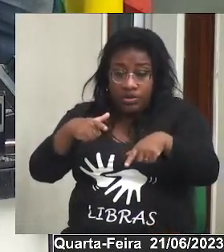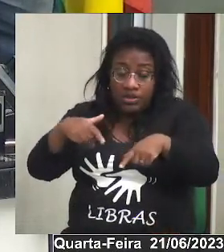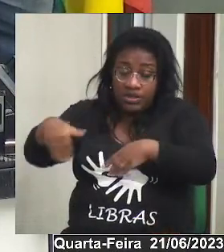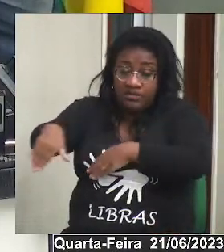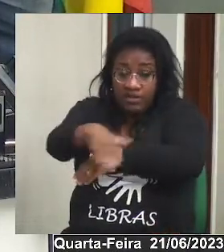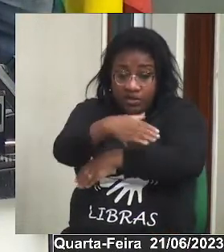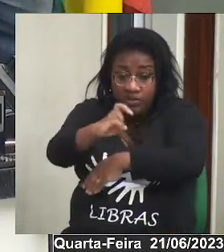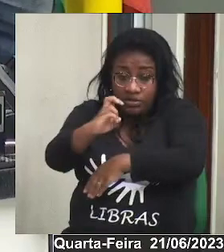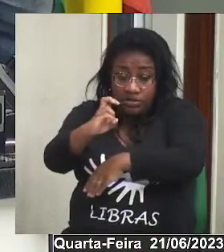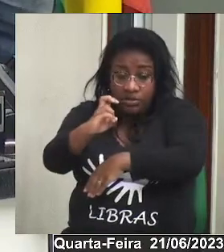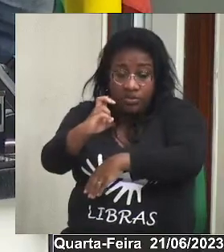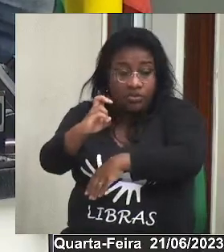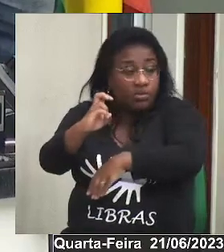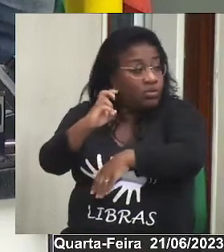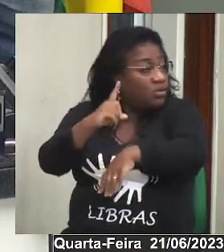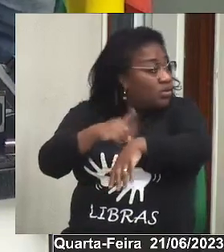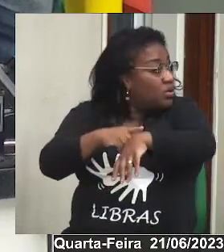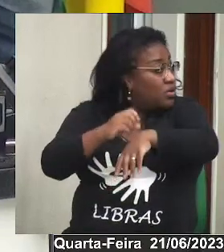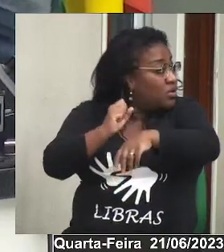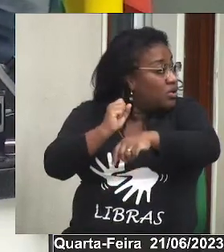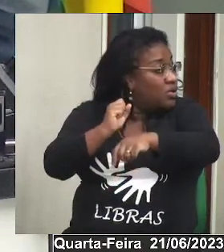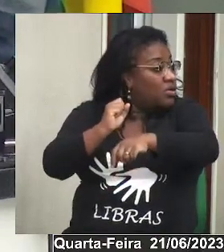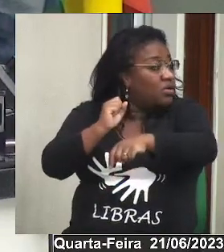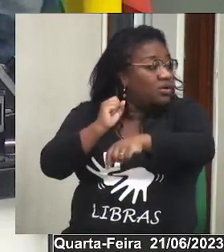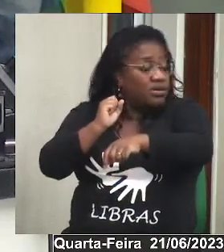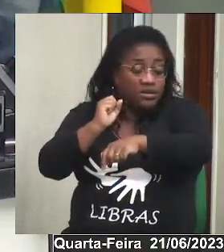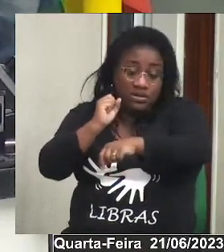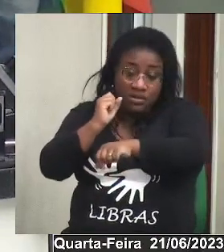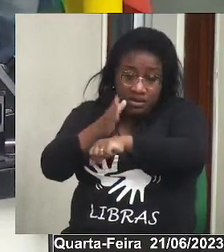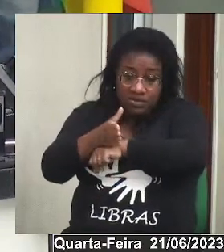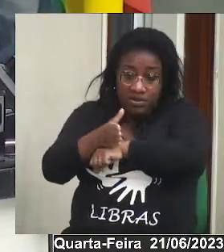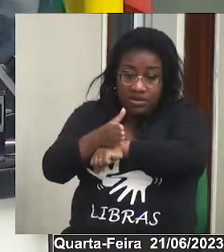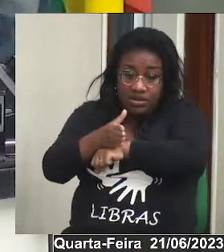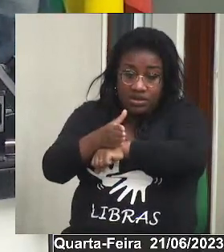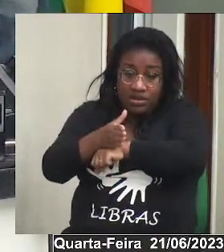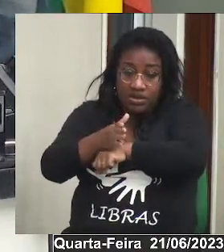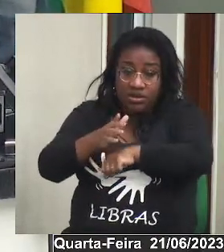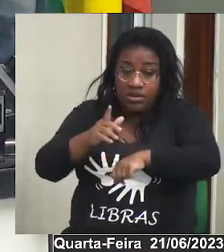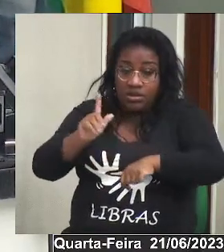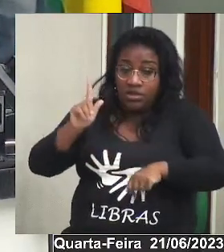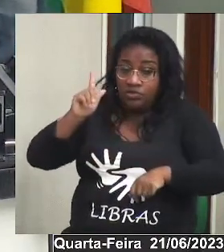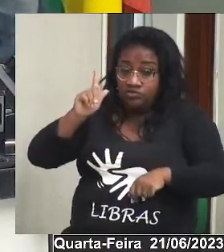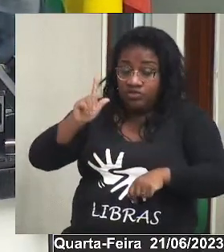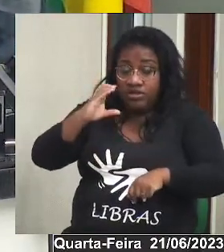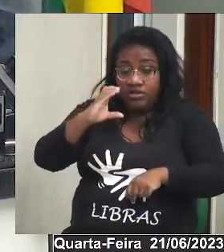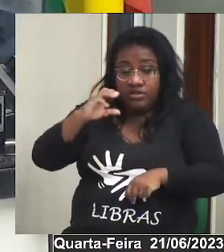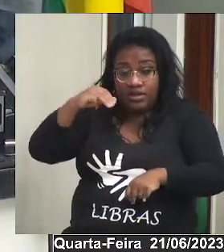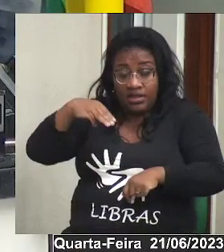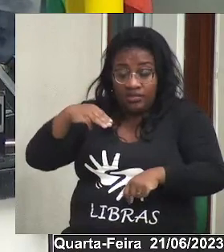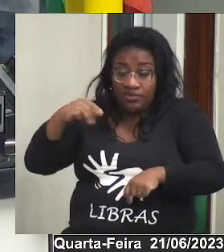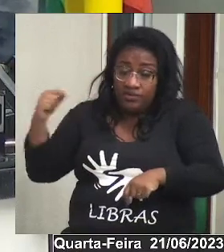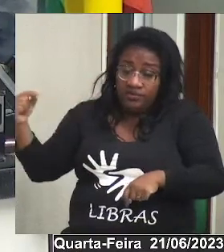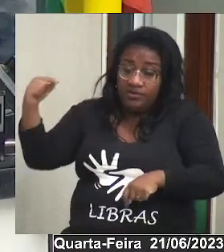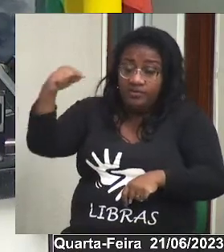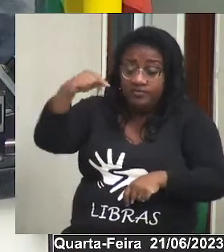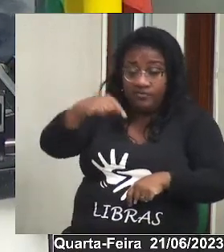horas da manhã. O senhor lembra, né, vereador? 5 horas da manhã. E o GCM vindo